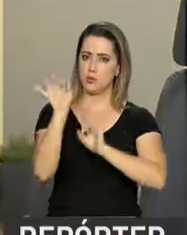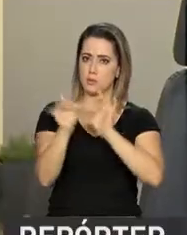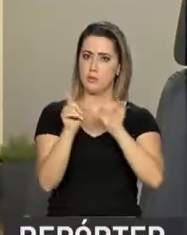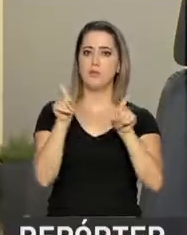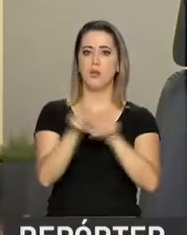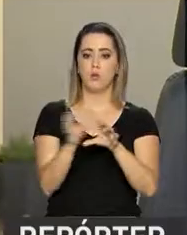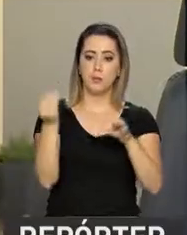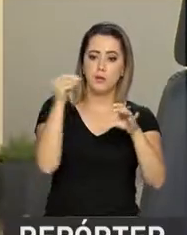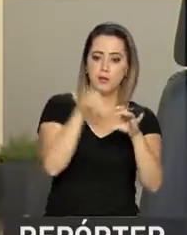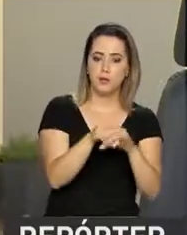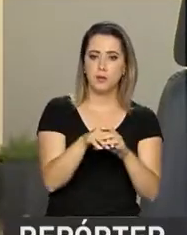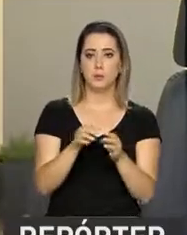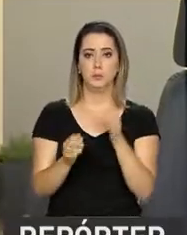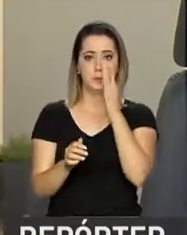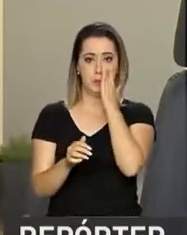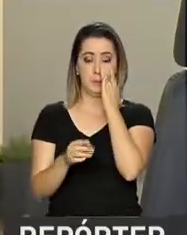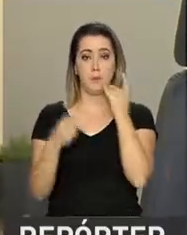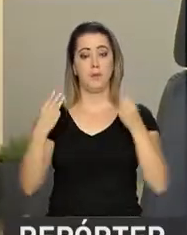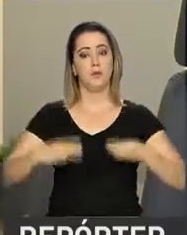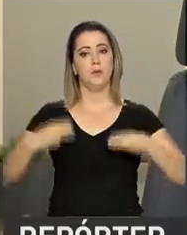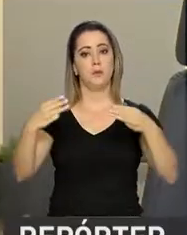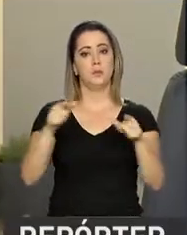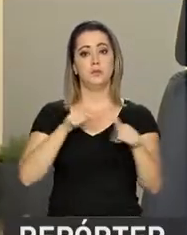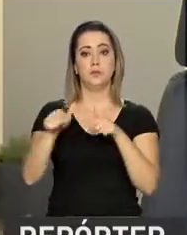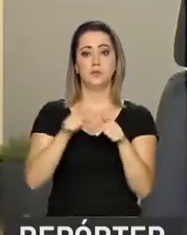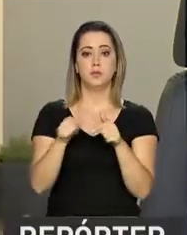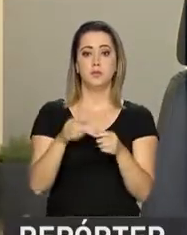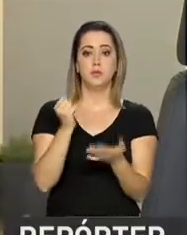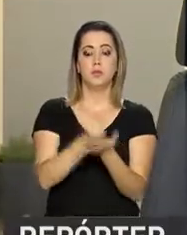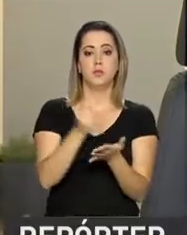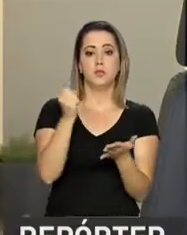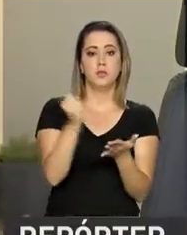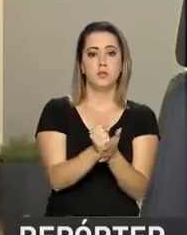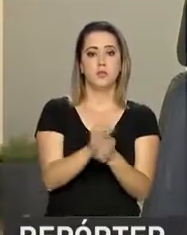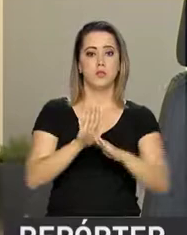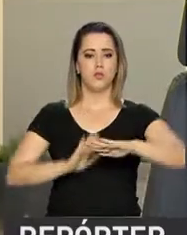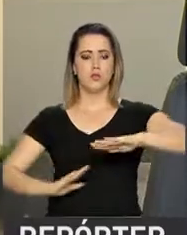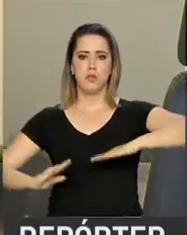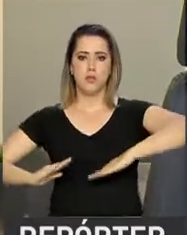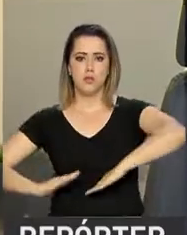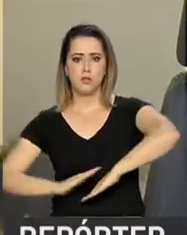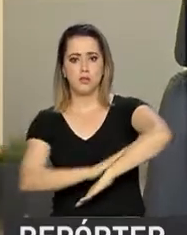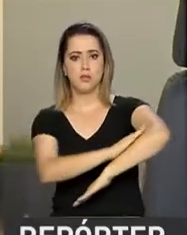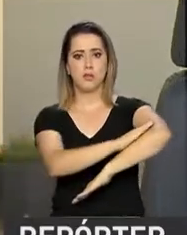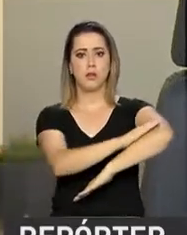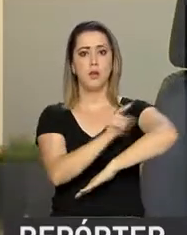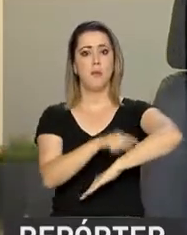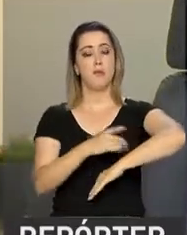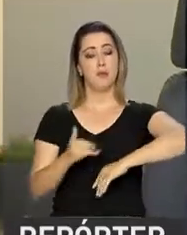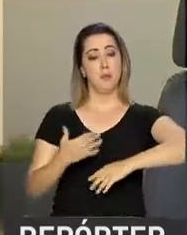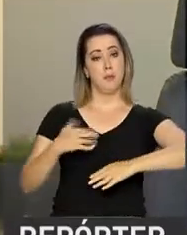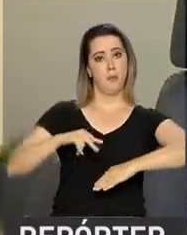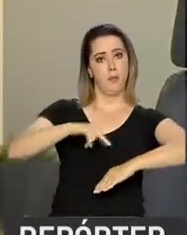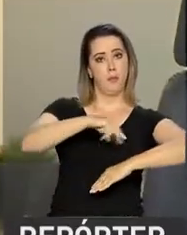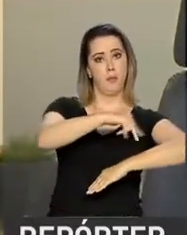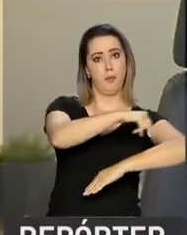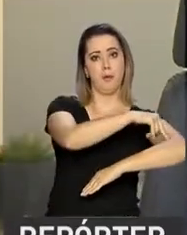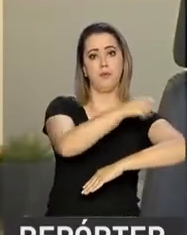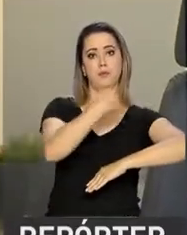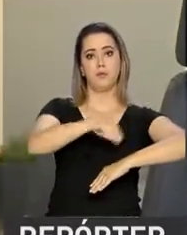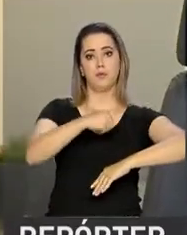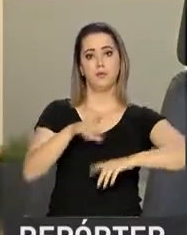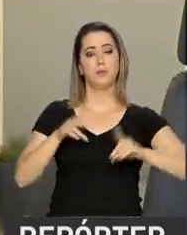Dentro dessas orientações do PROFAL, o Ministério está trabalhando aí na contratação de rampas de acesso às aeronaves para as pessoas com